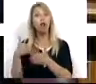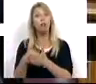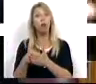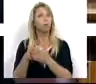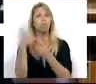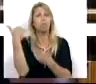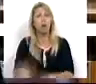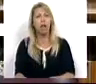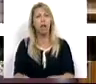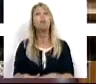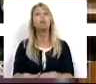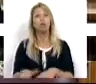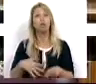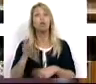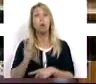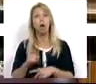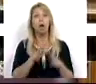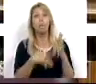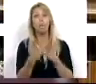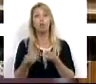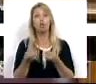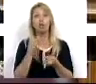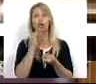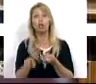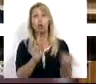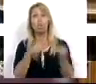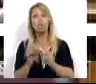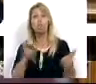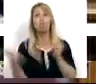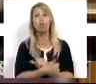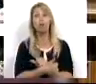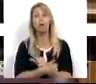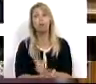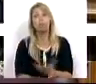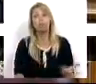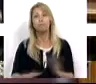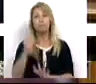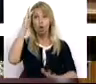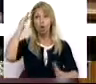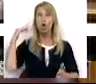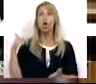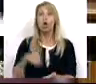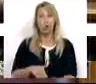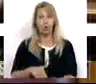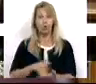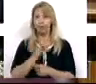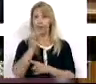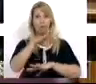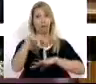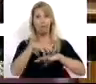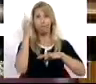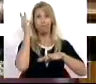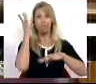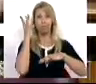Altera-se o plano de gestão territorial. Ou seja, concluindo que não são as instalações ilegais que estão